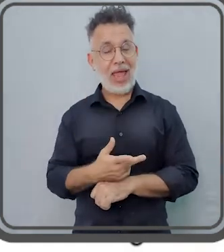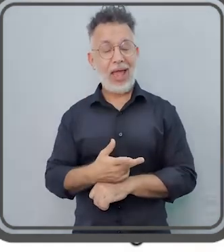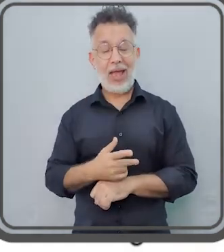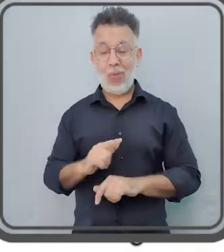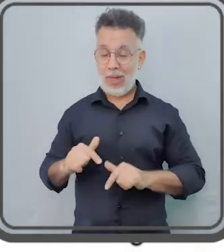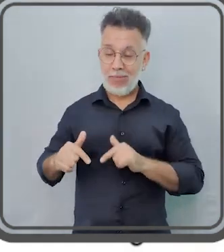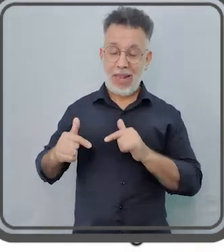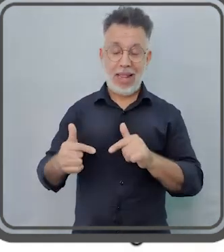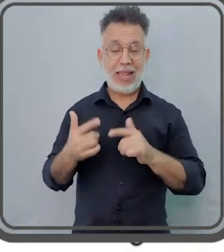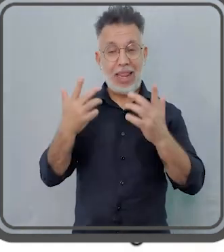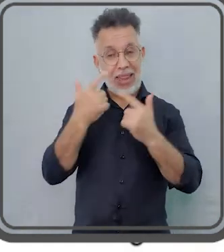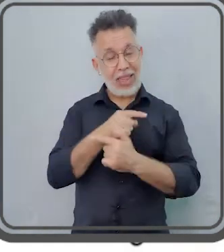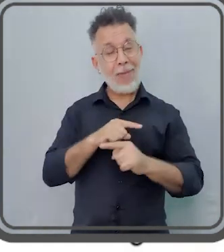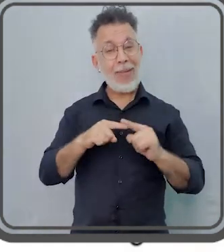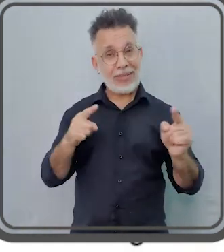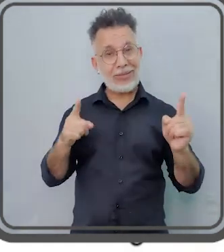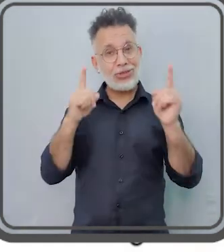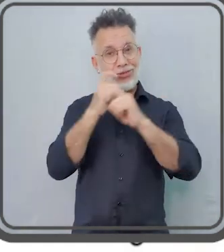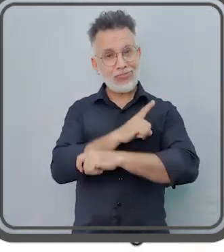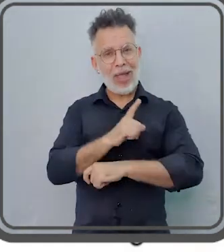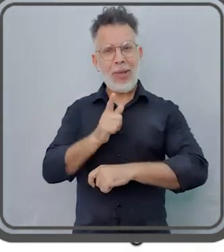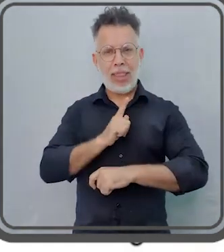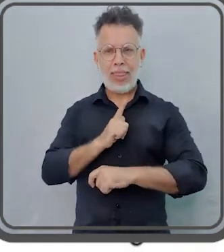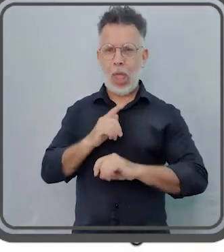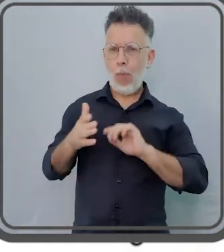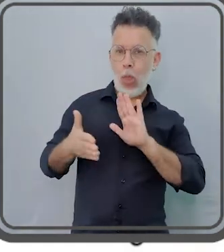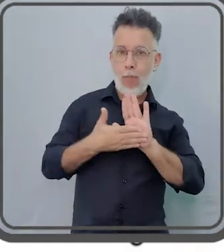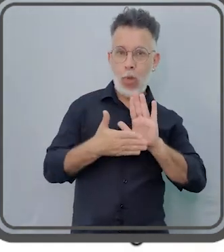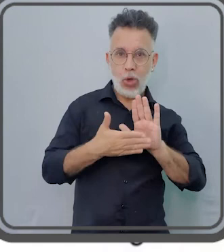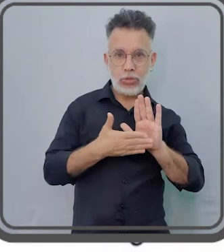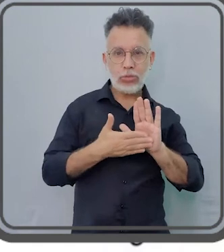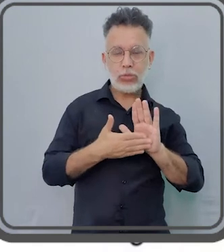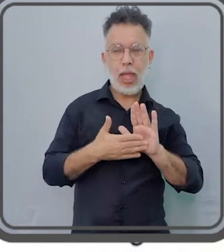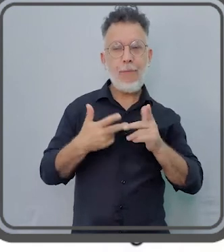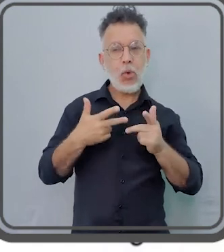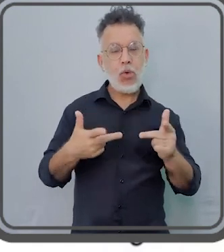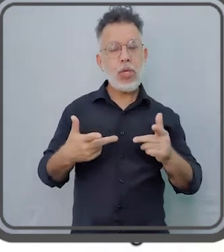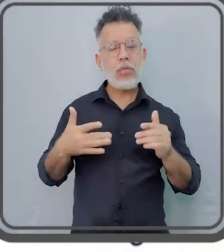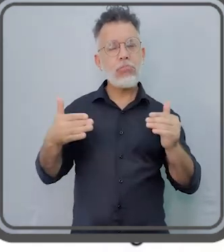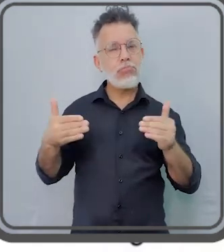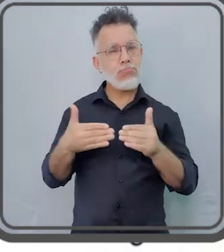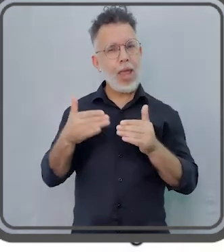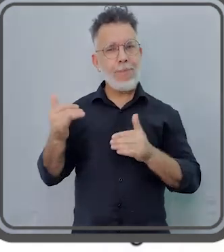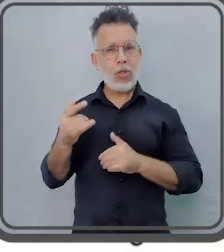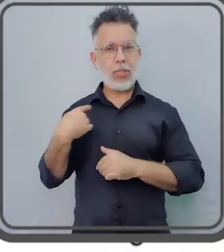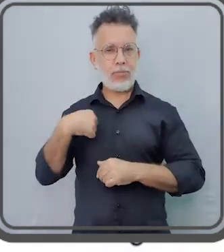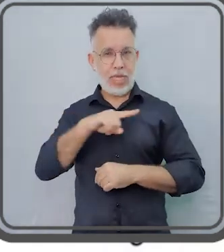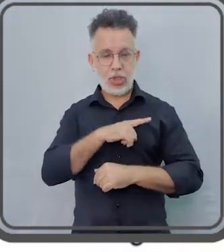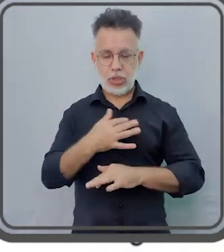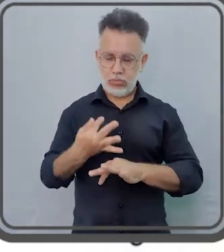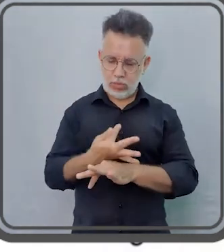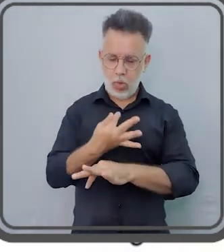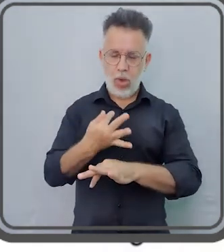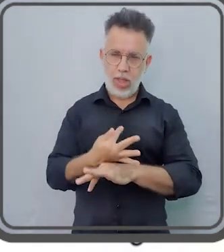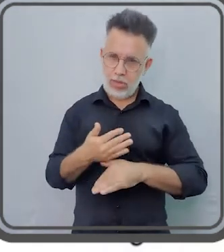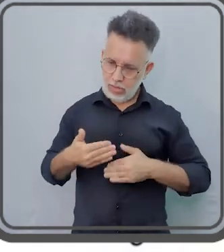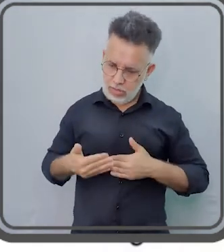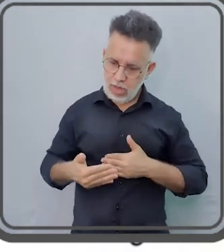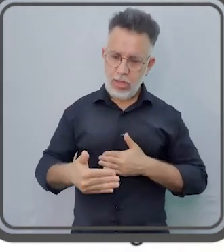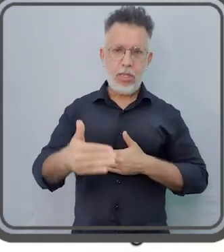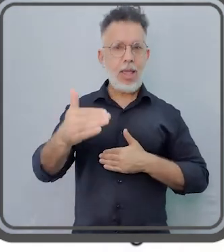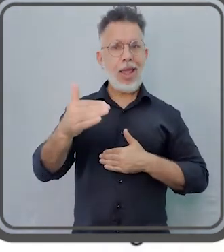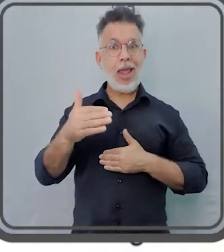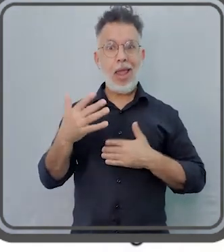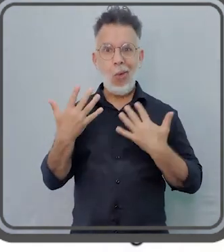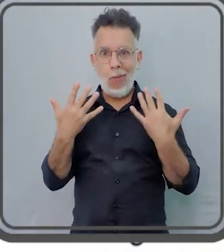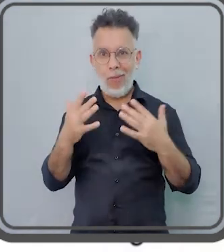mesmo. Mas quando a gente tem um propósito, é uma coisa que faz muito sentido para a gente aguenta e segue firme, comemora com mais força para poder